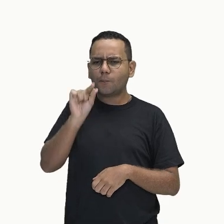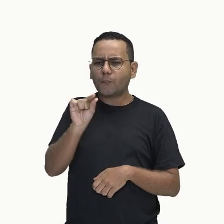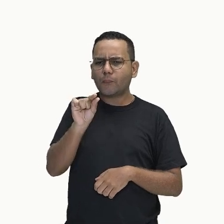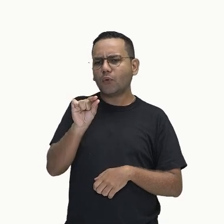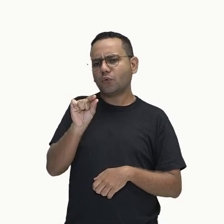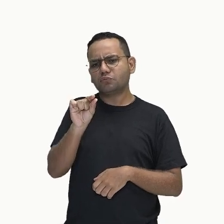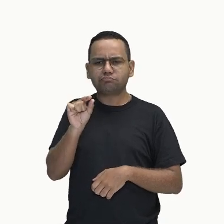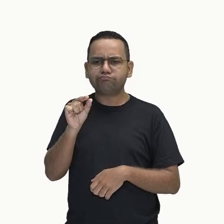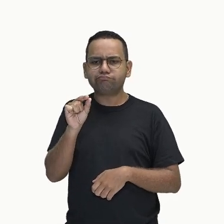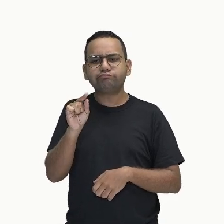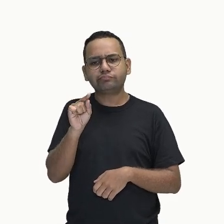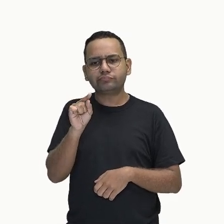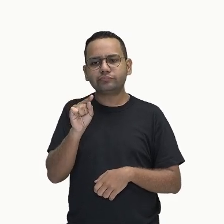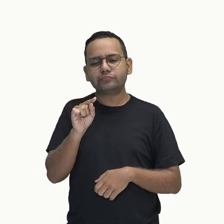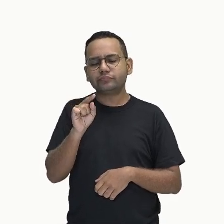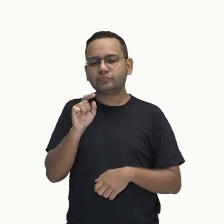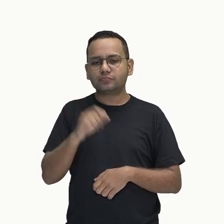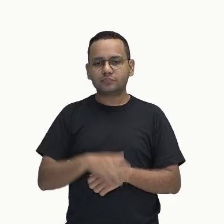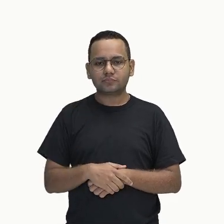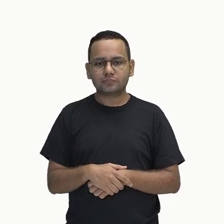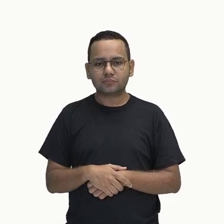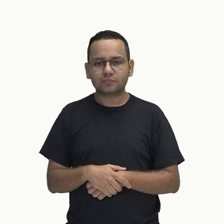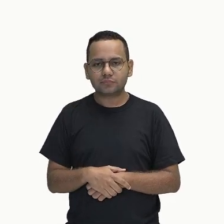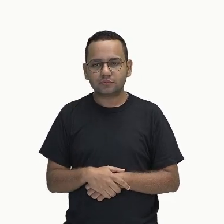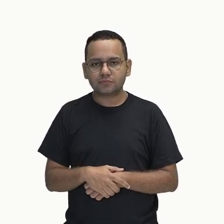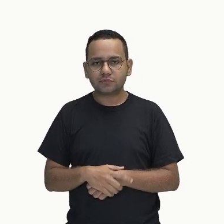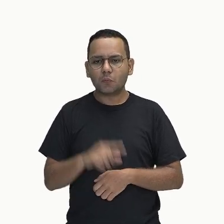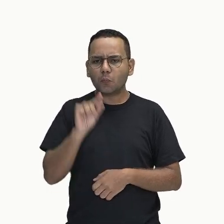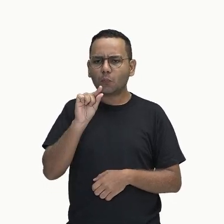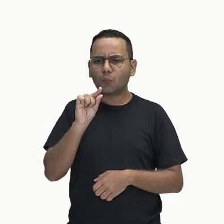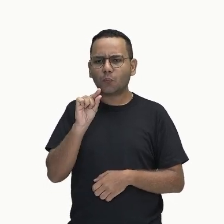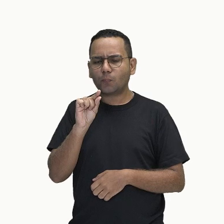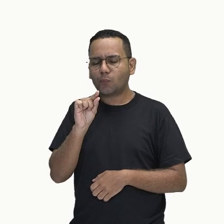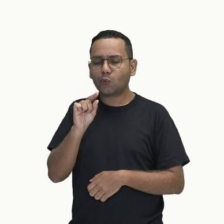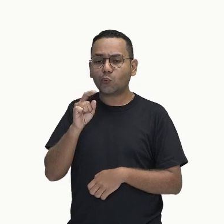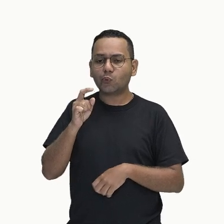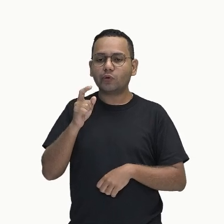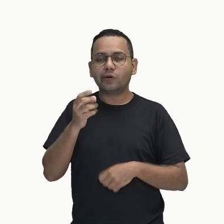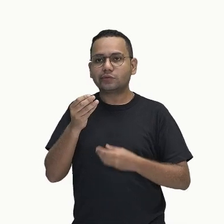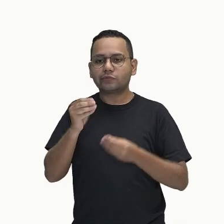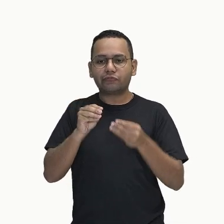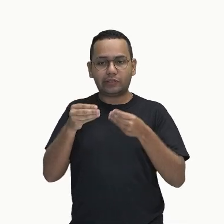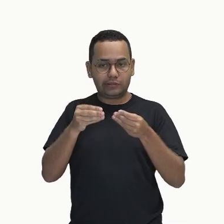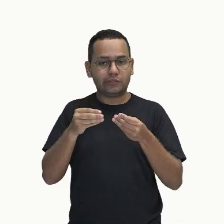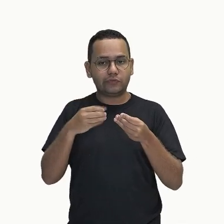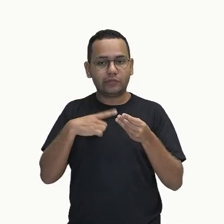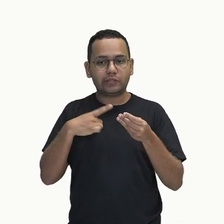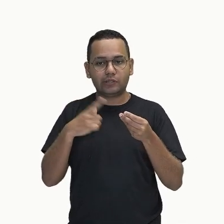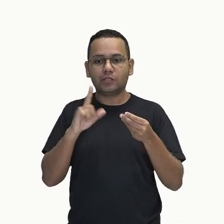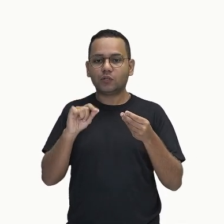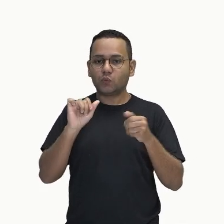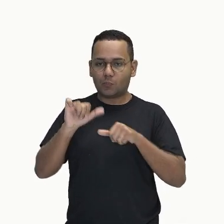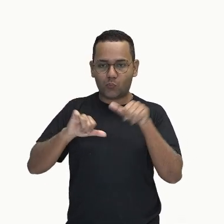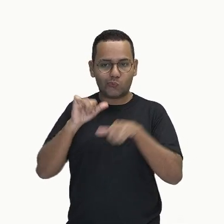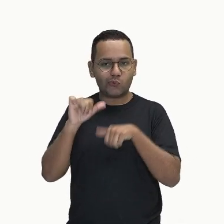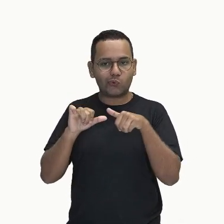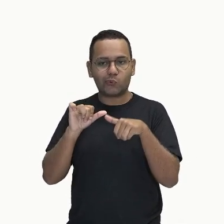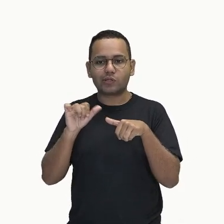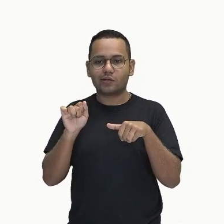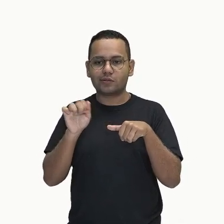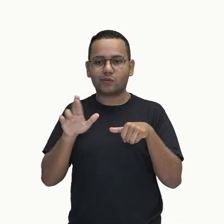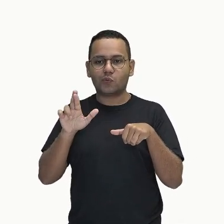Por quê? Porque ela precisa fazer a troca gasosa. E observamos